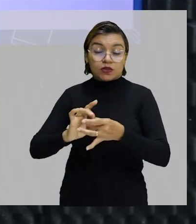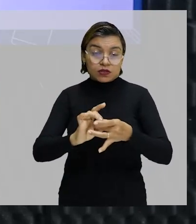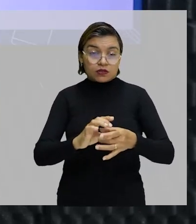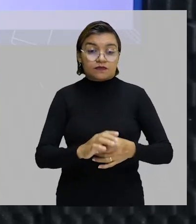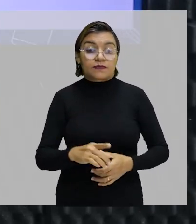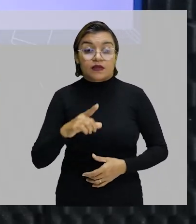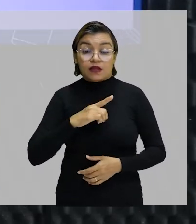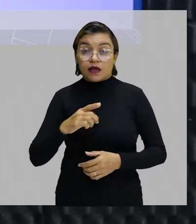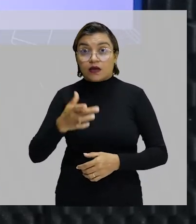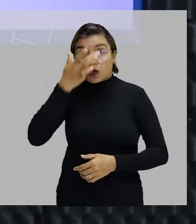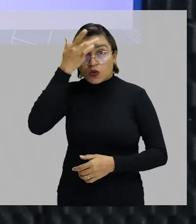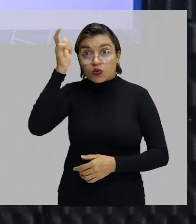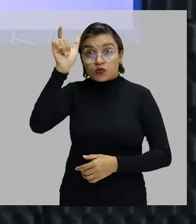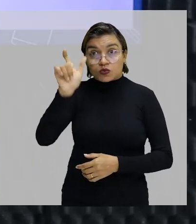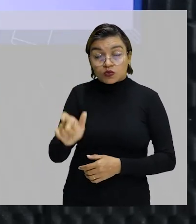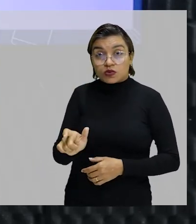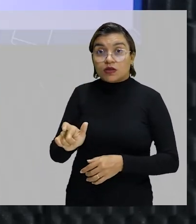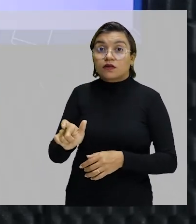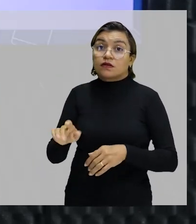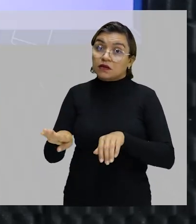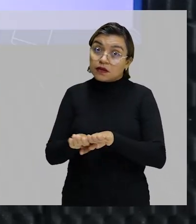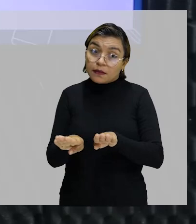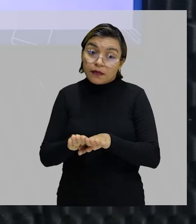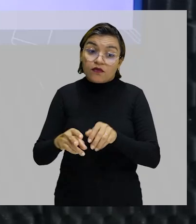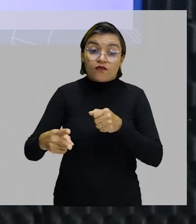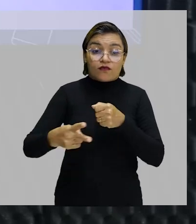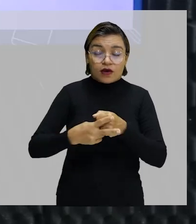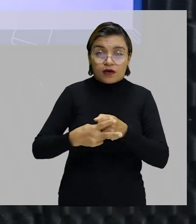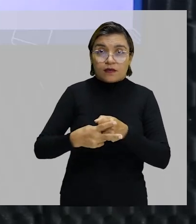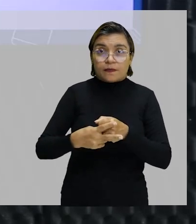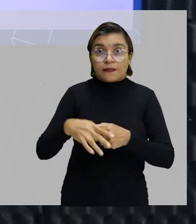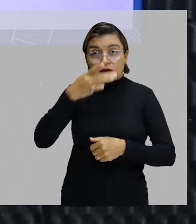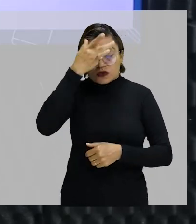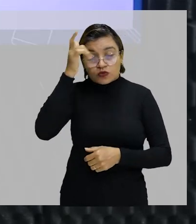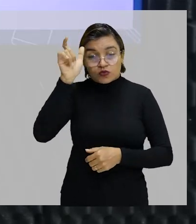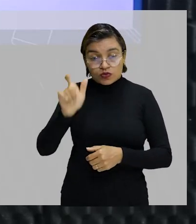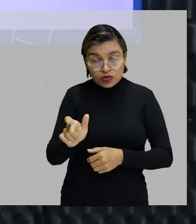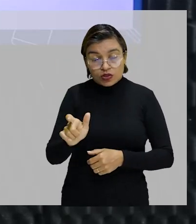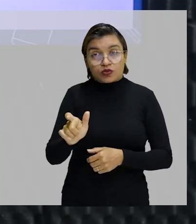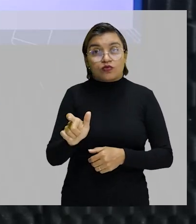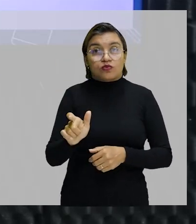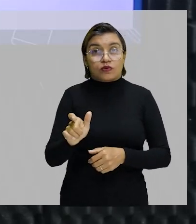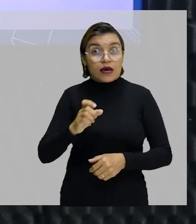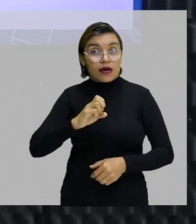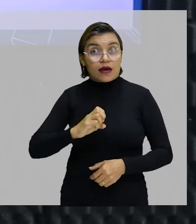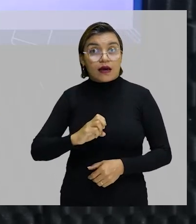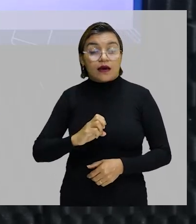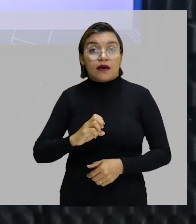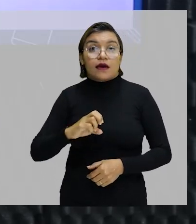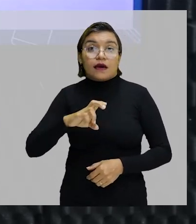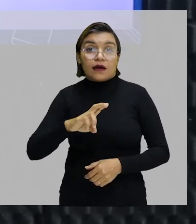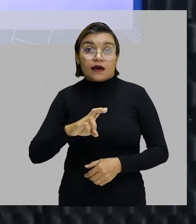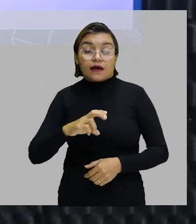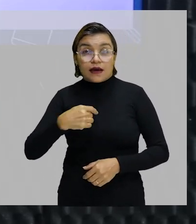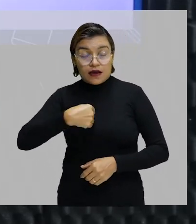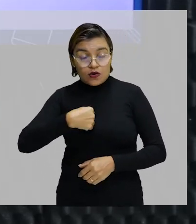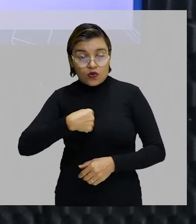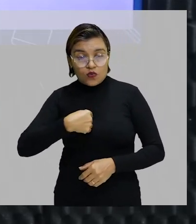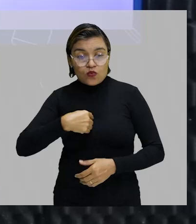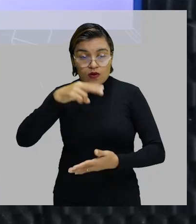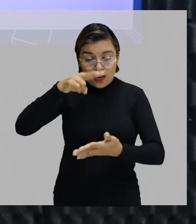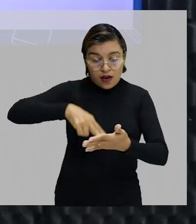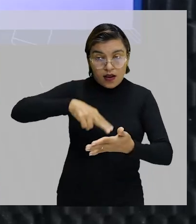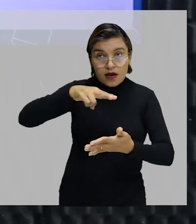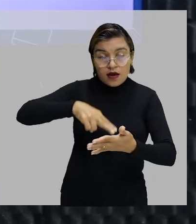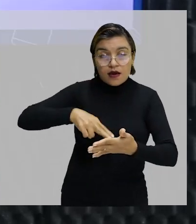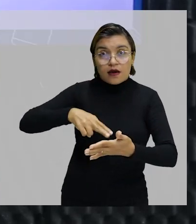dei o sujeito para vocês e o verbo. Sujeito e verbo. Eu ler o dia todo.